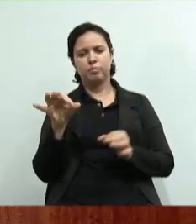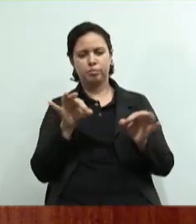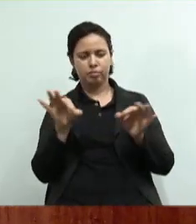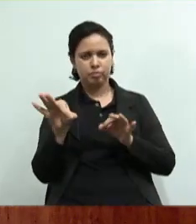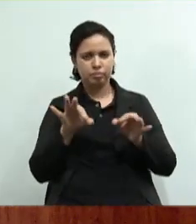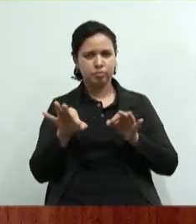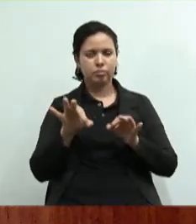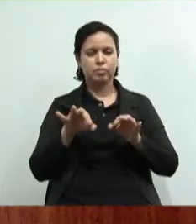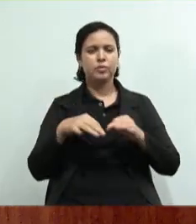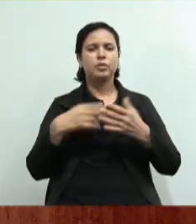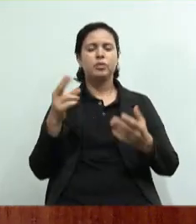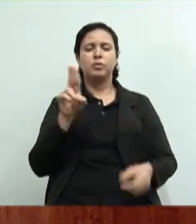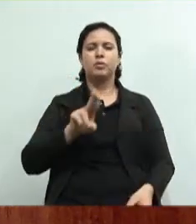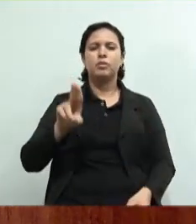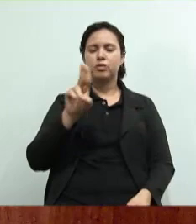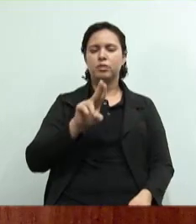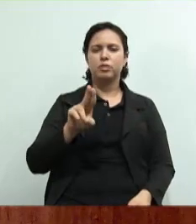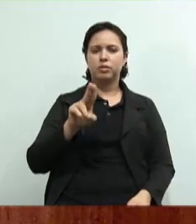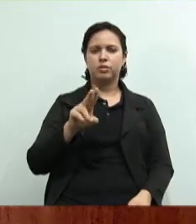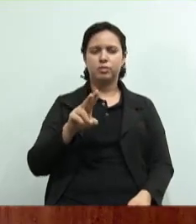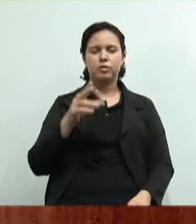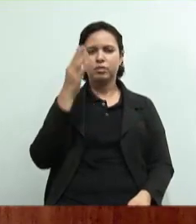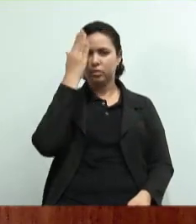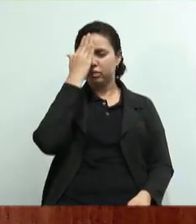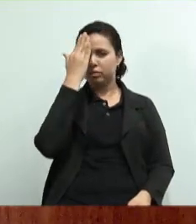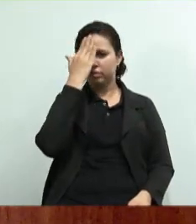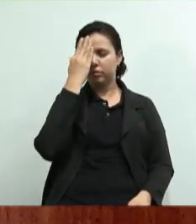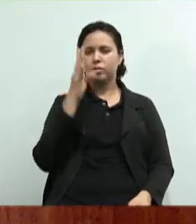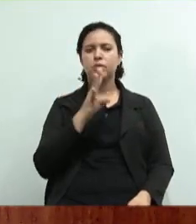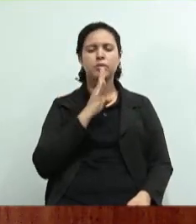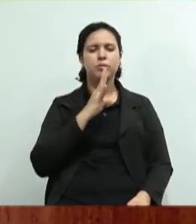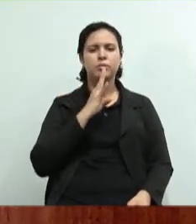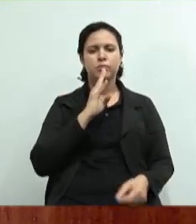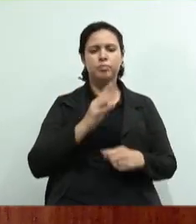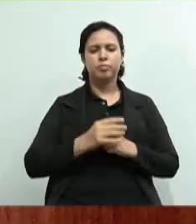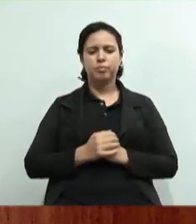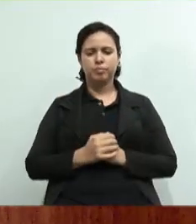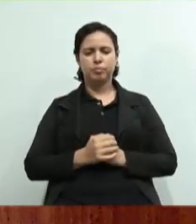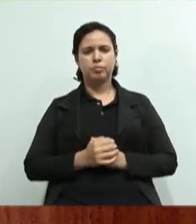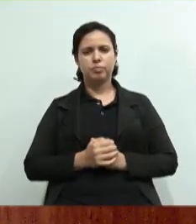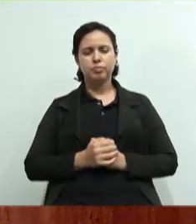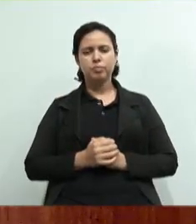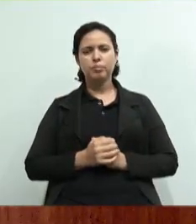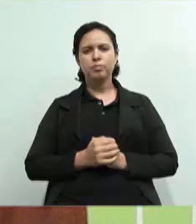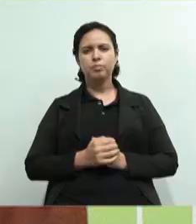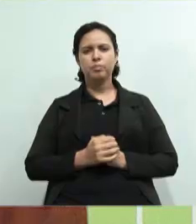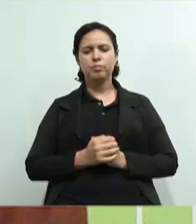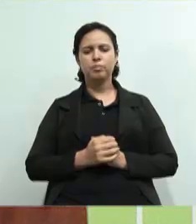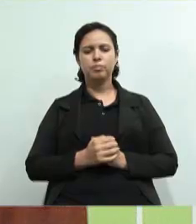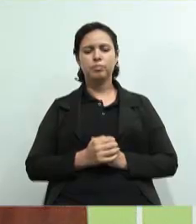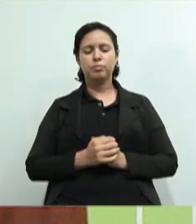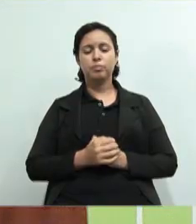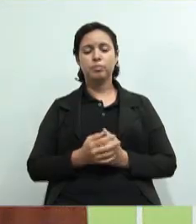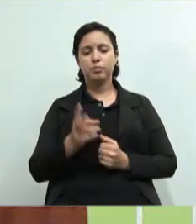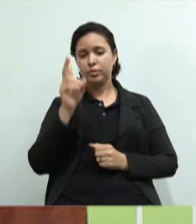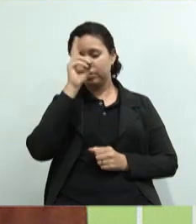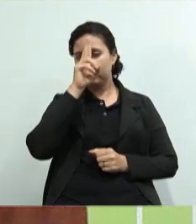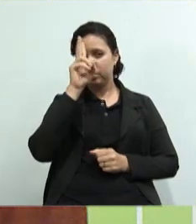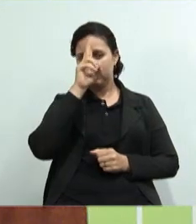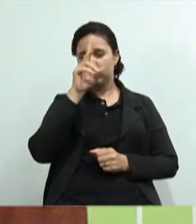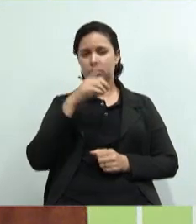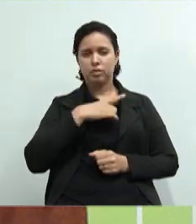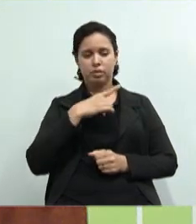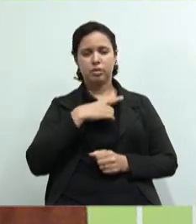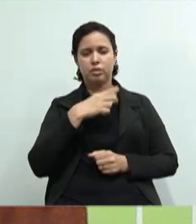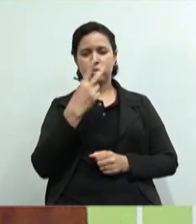eles vão utilizar, já, né? Vão utilizar conhecendo, né, professora? Isso. Ok, pessoal. Lembrando que nós temos